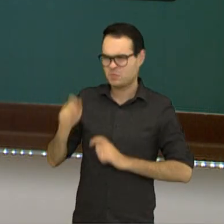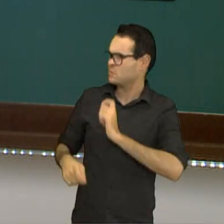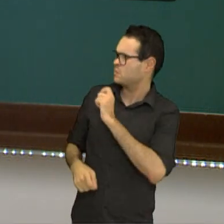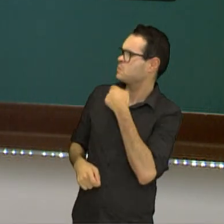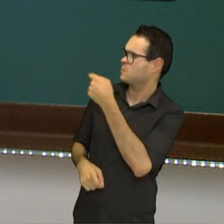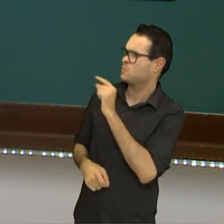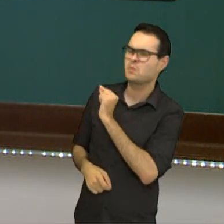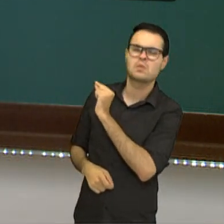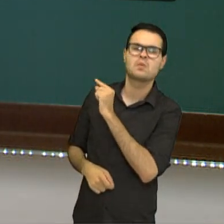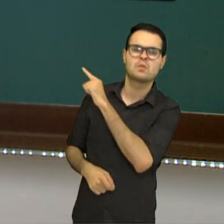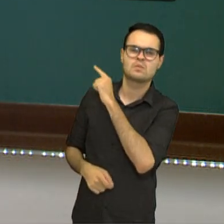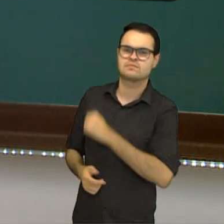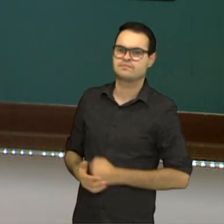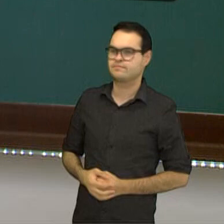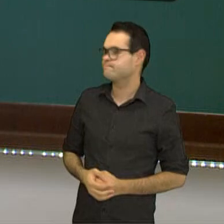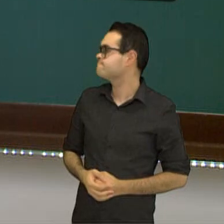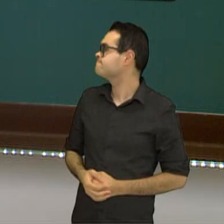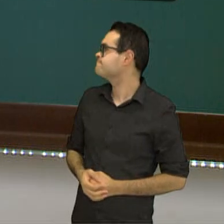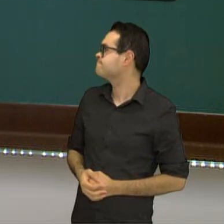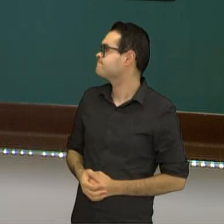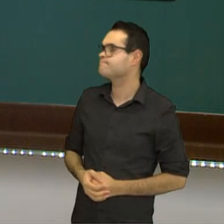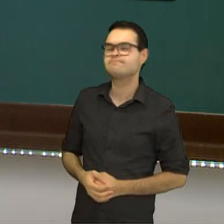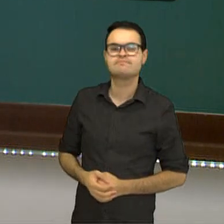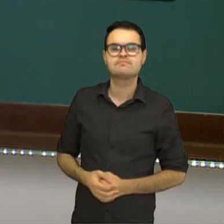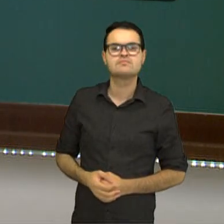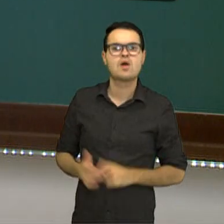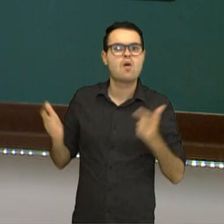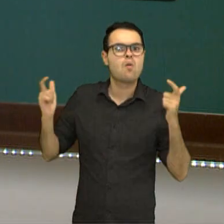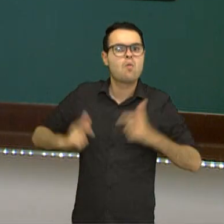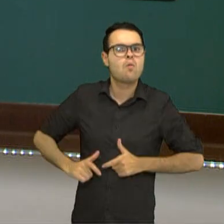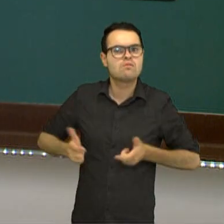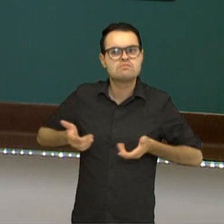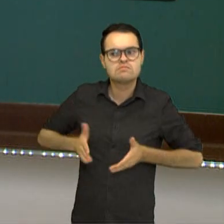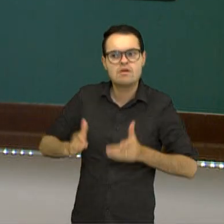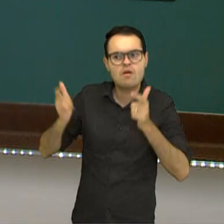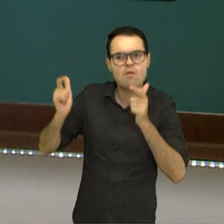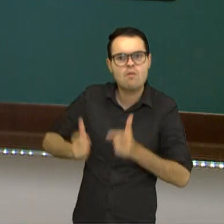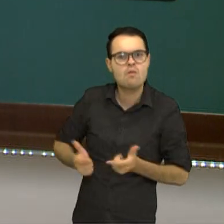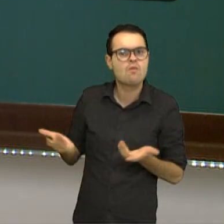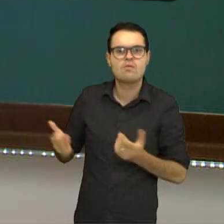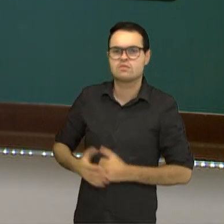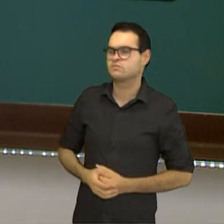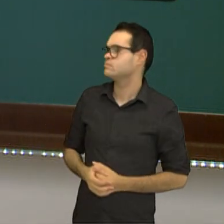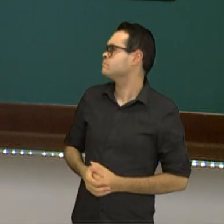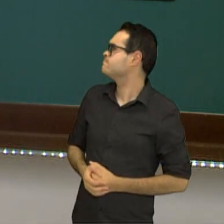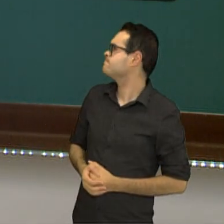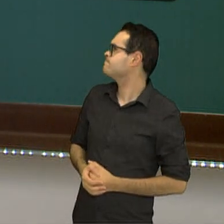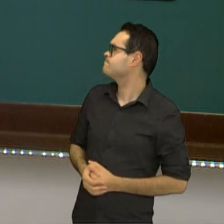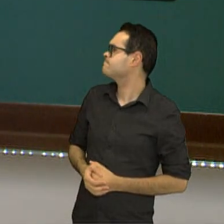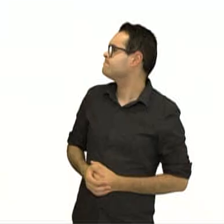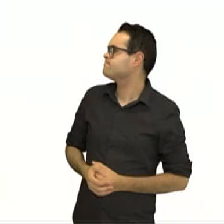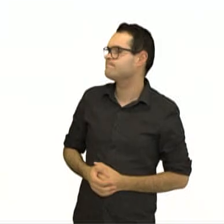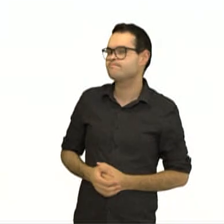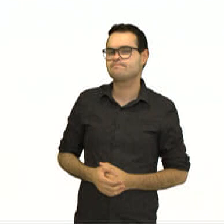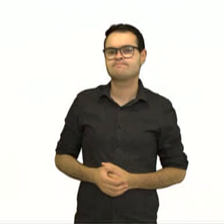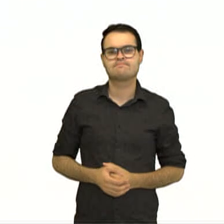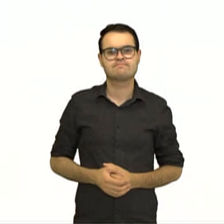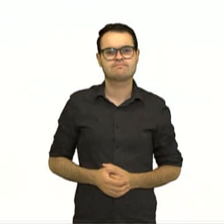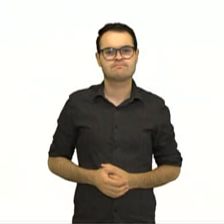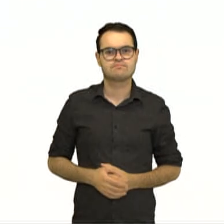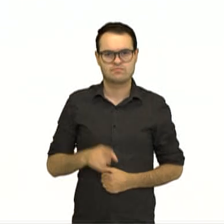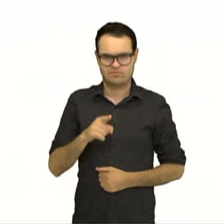ela? Do you know where is she from? E de onde que ela veio? Can you try to guess by her